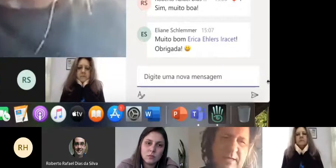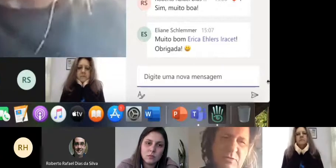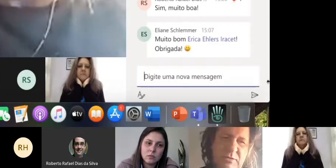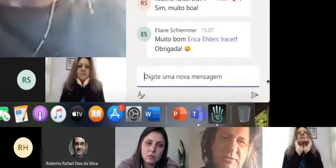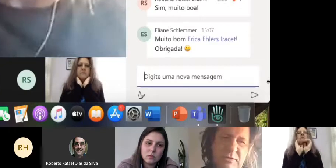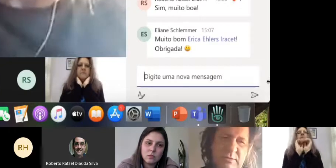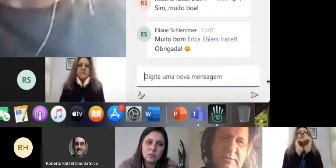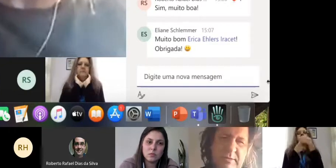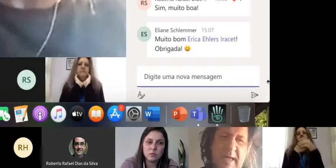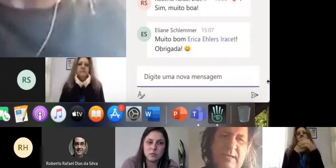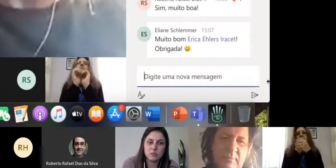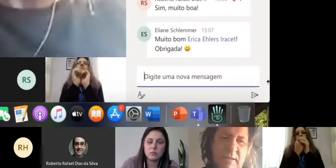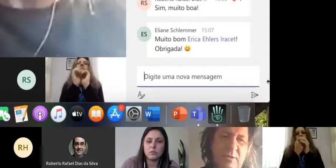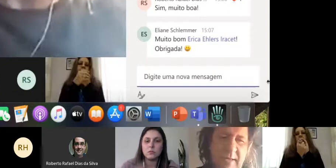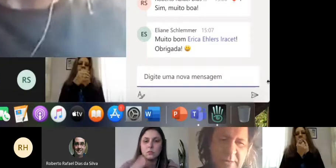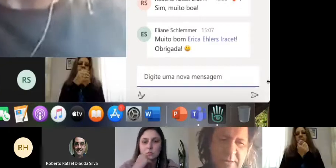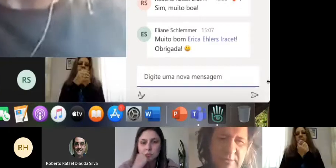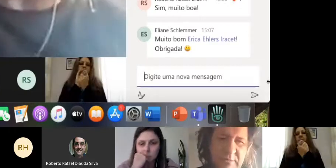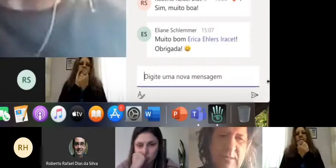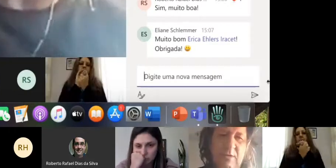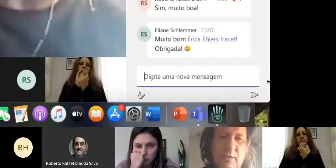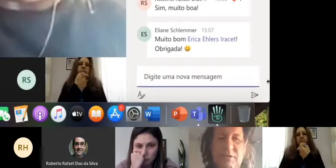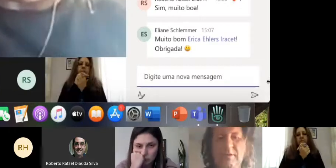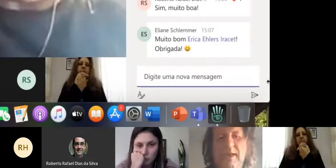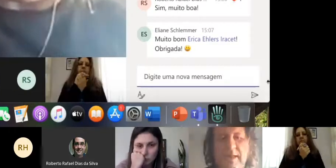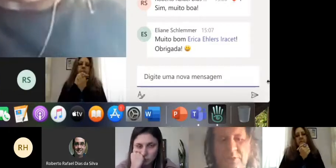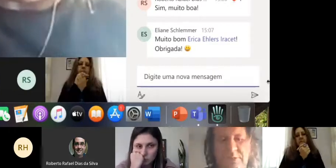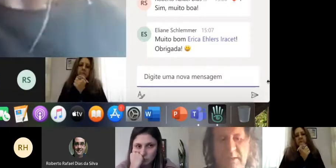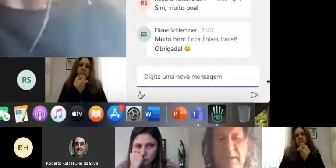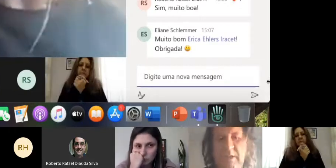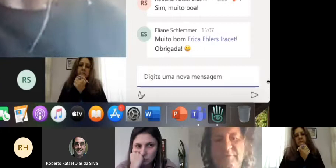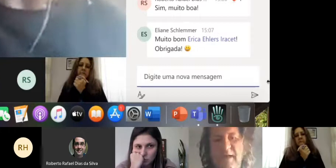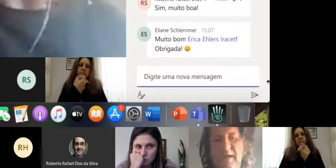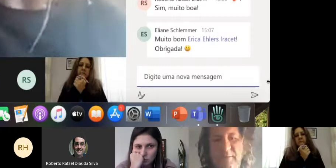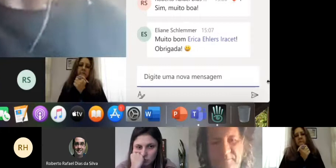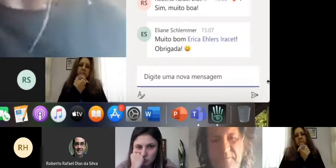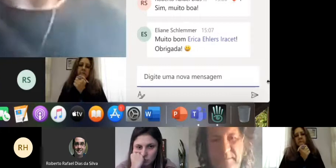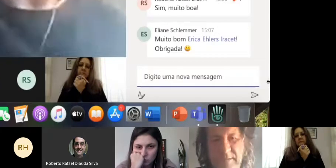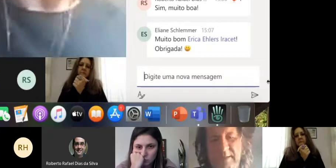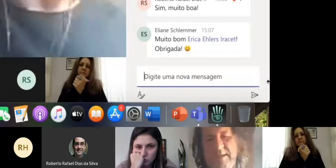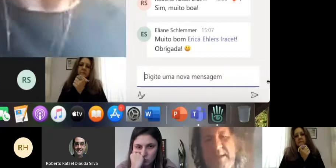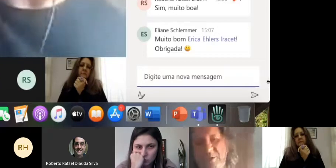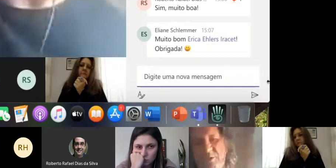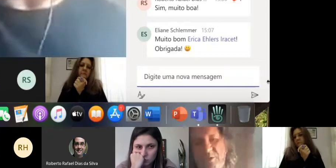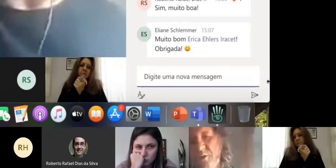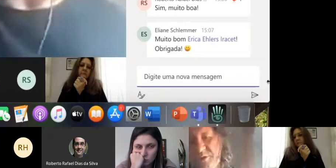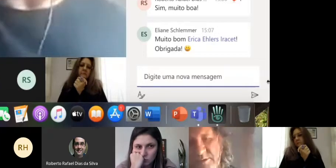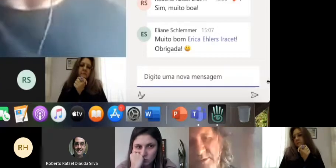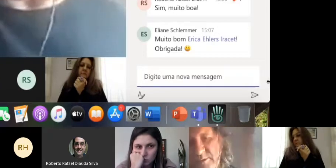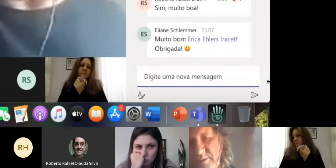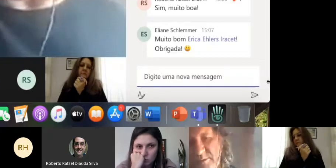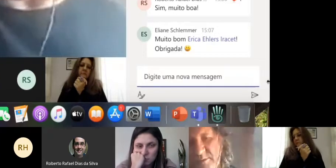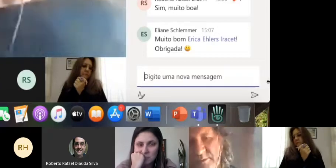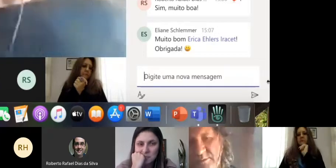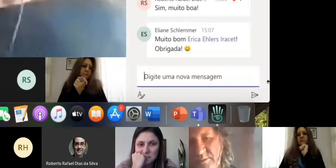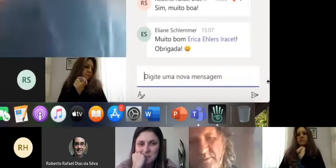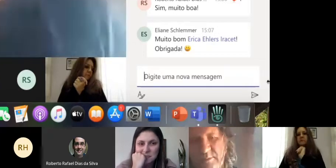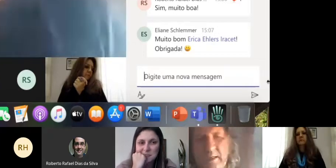através dos dados, ganham uma linguagem de dados, e nos falam, e interagem conosco.